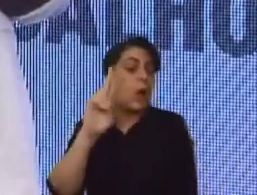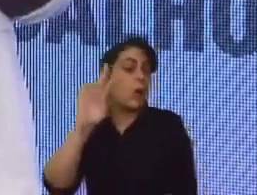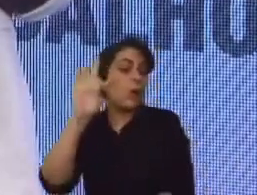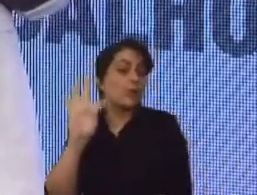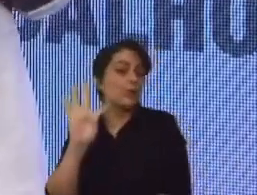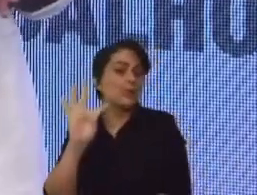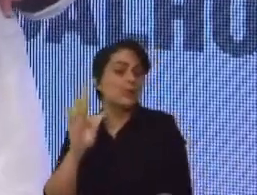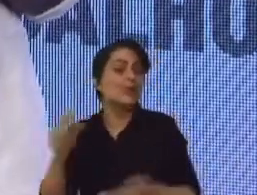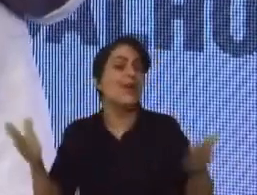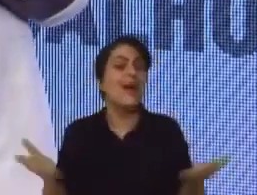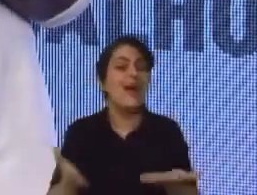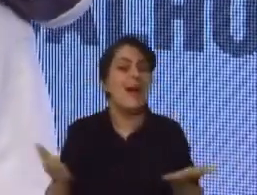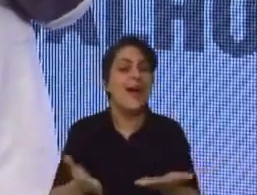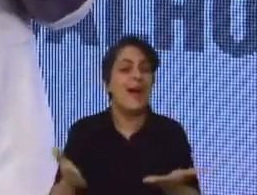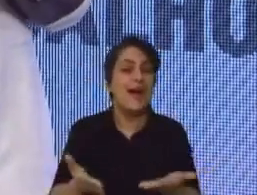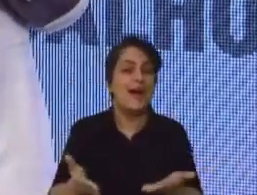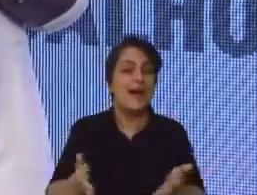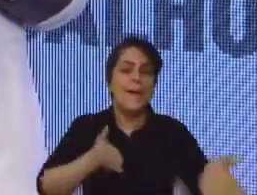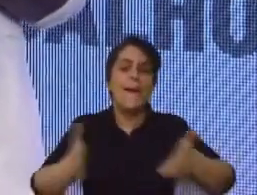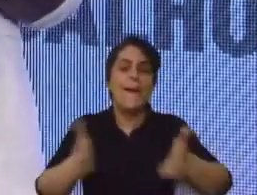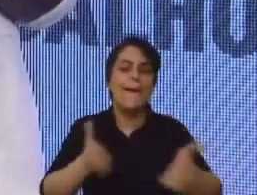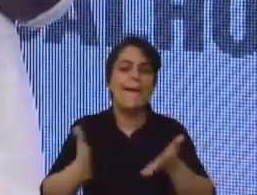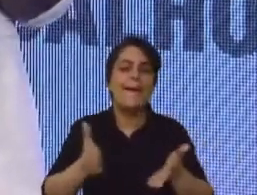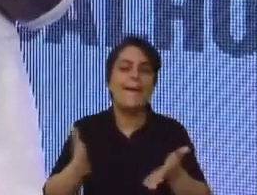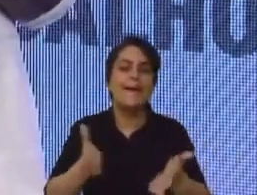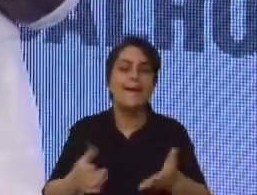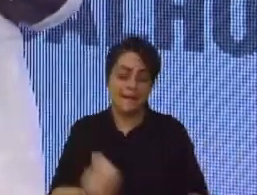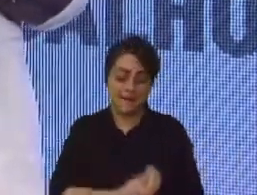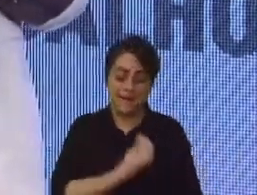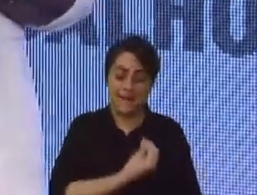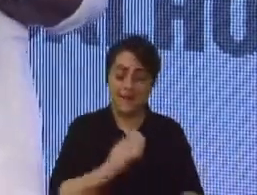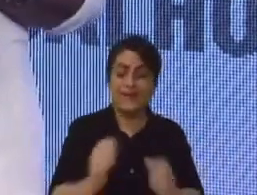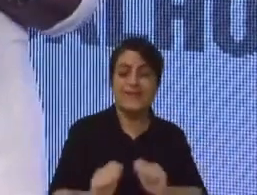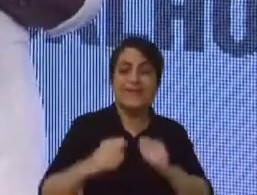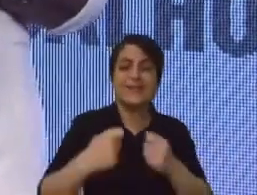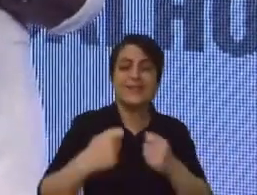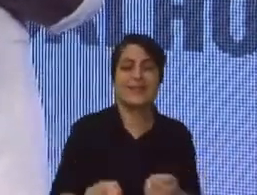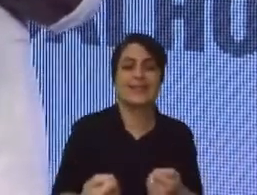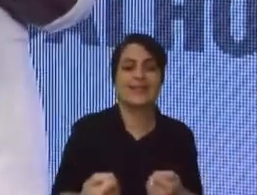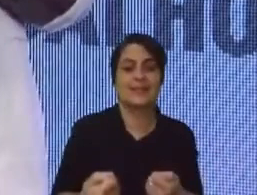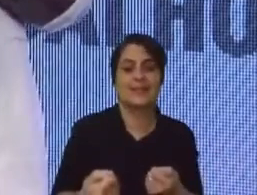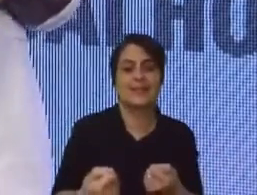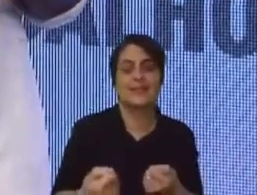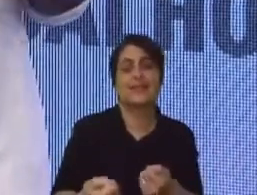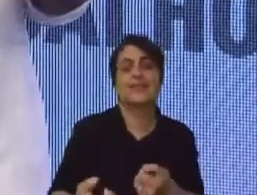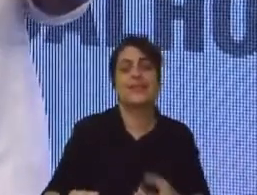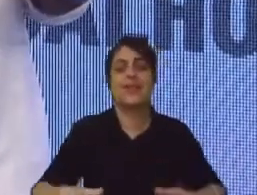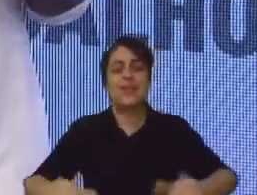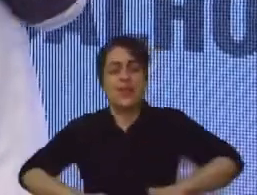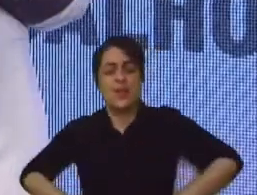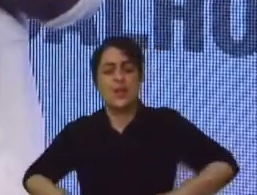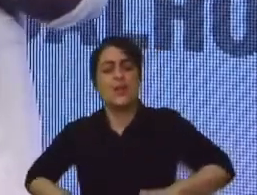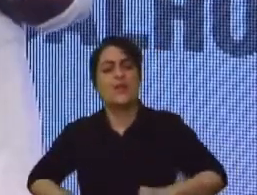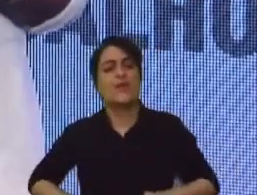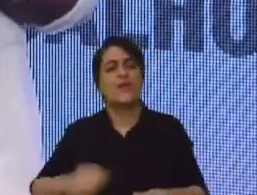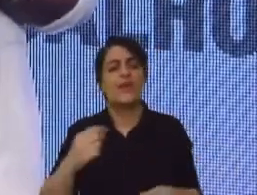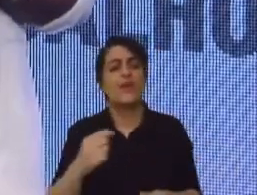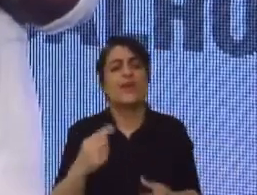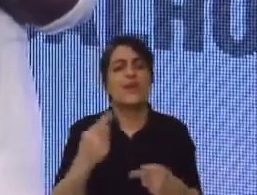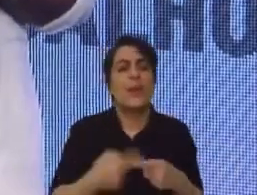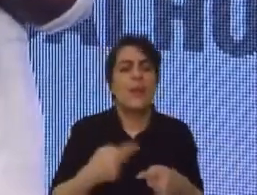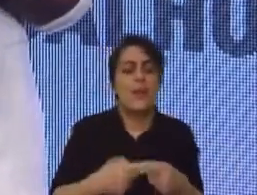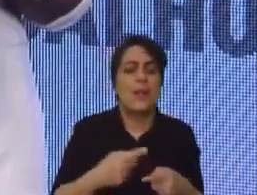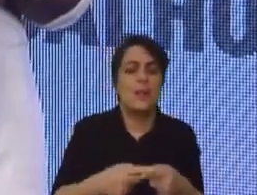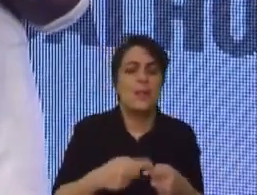vida. Lidamos cotidianamente com uma criminosa gestão da crise sanitária no Brasil, onde a pandemia da